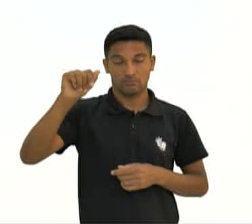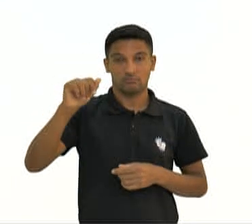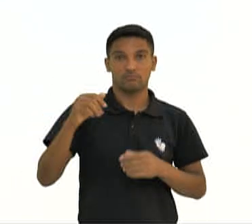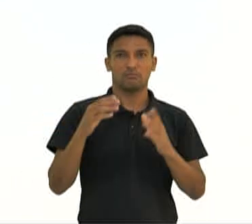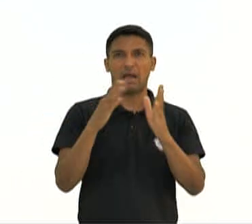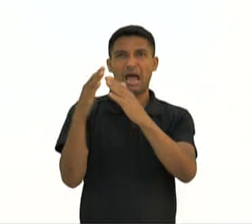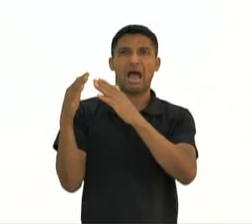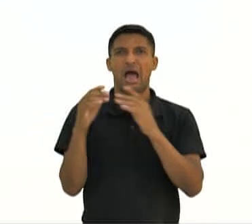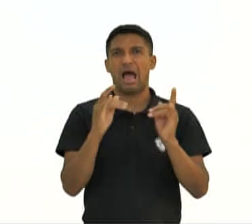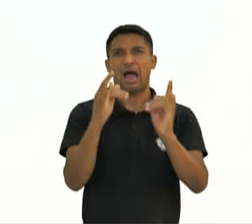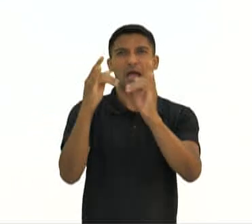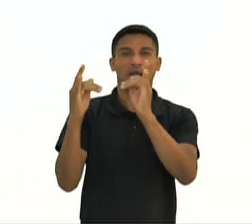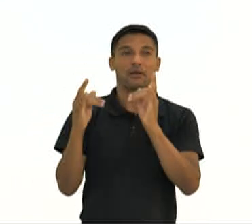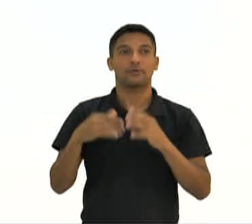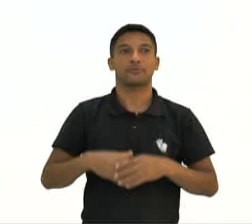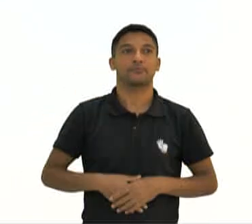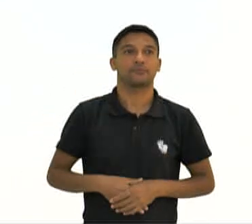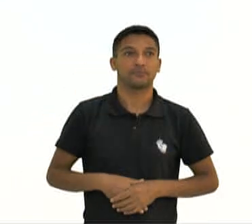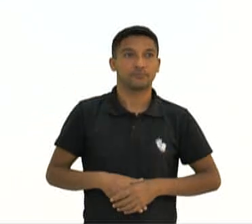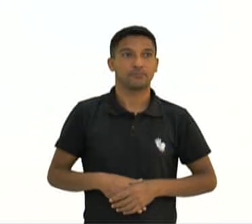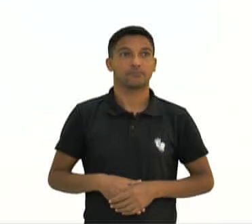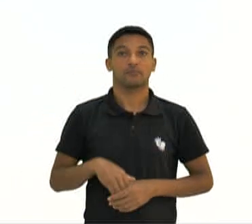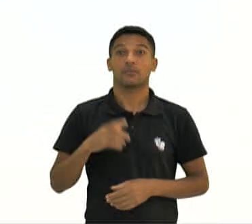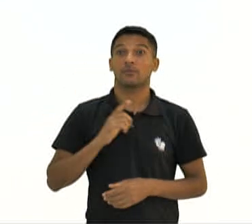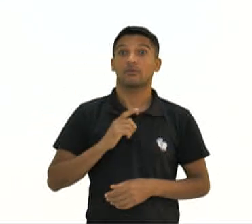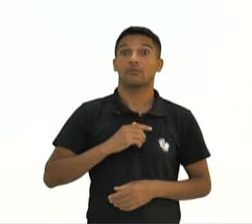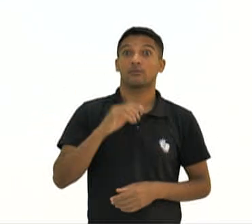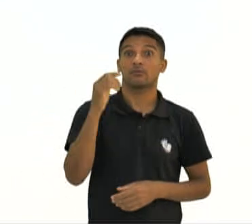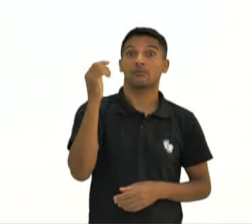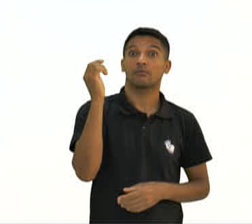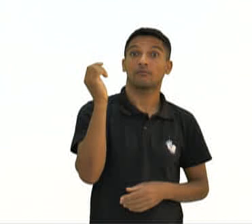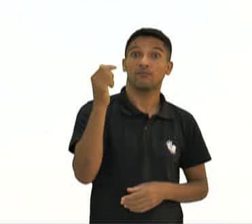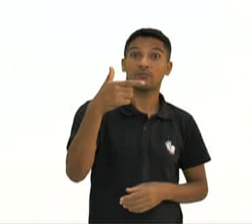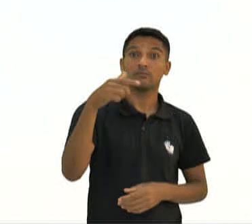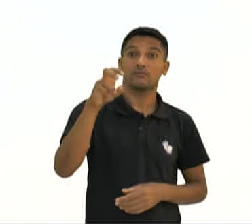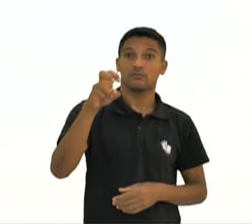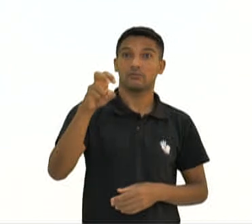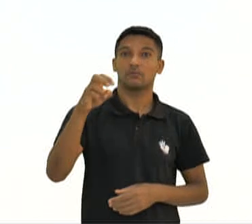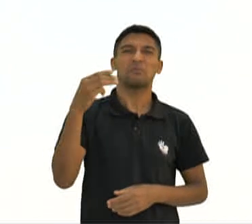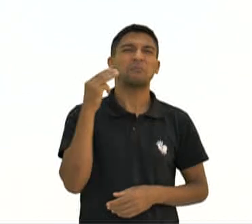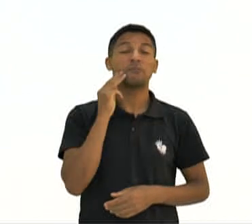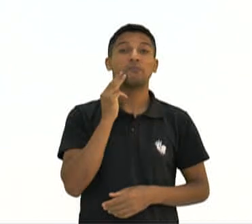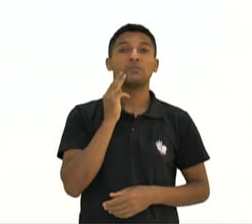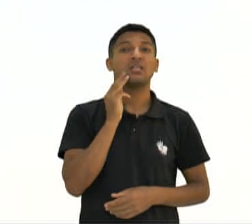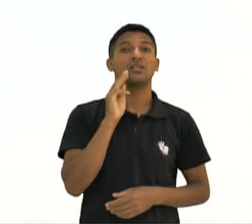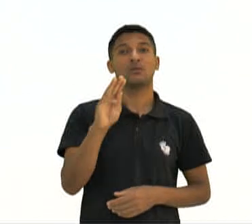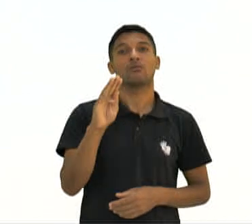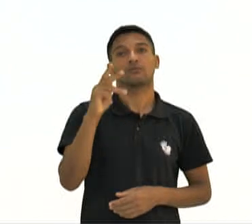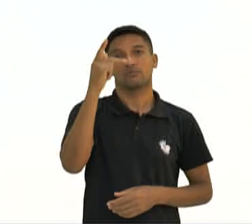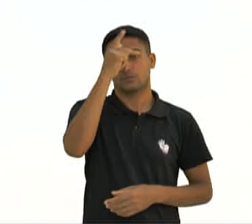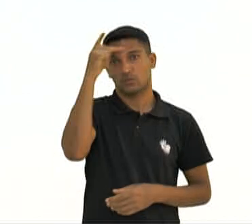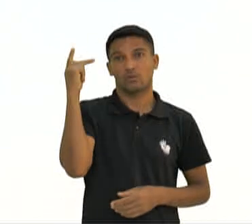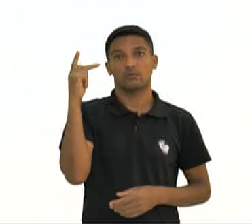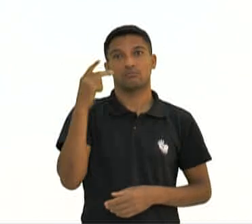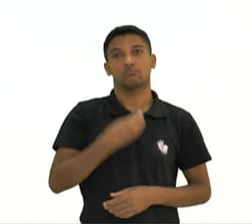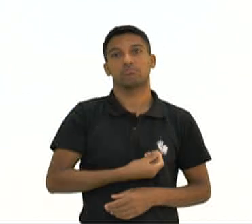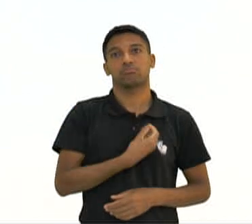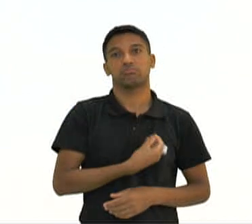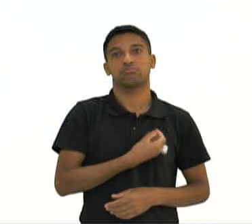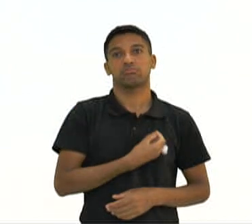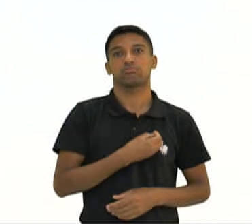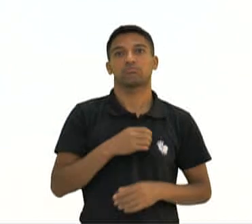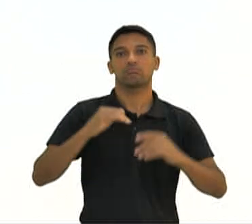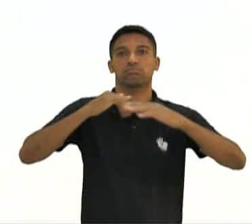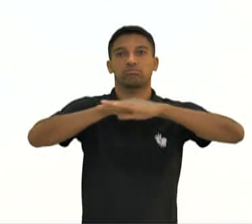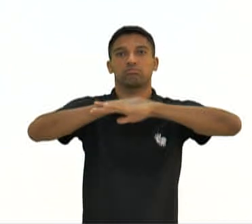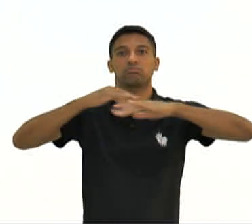Mais de 25 milhões de habitantes, olha só, né, o tamanho do problema. Arranha-céus, metrôs de alta tecnologia,